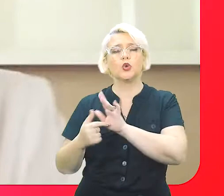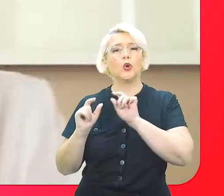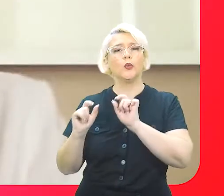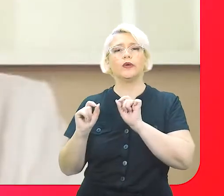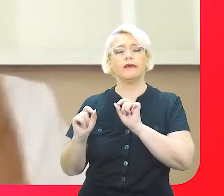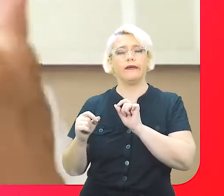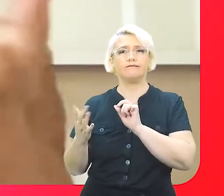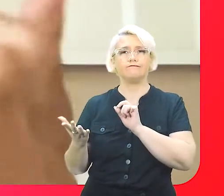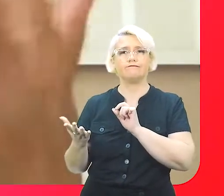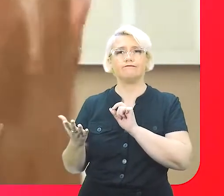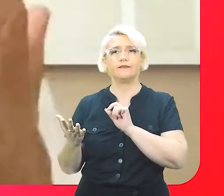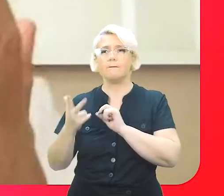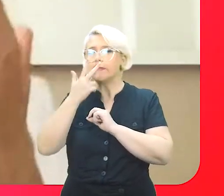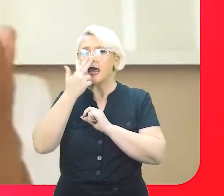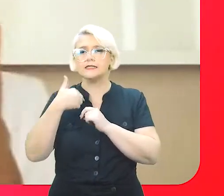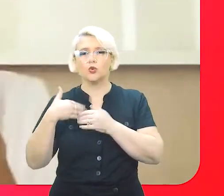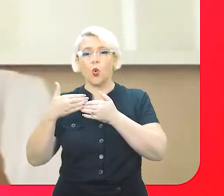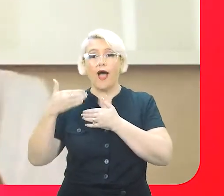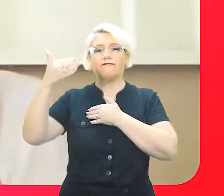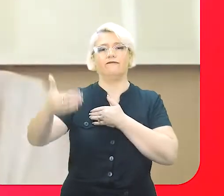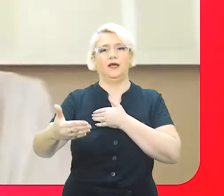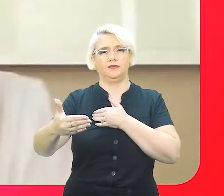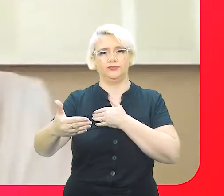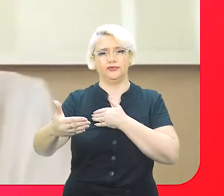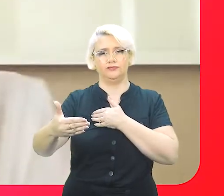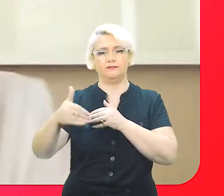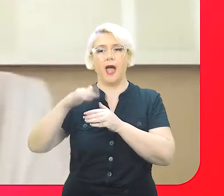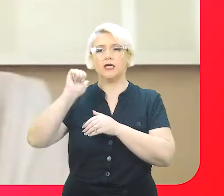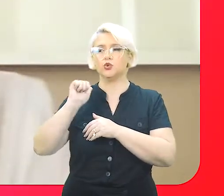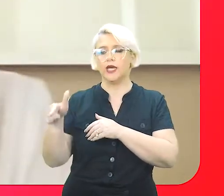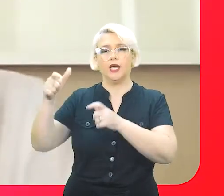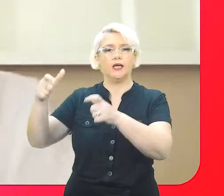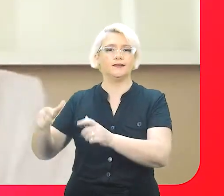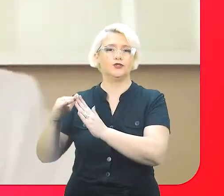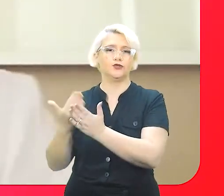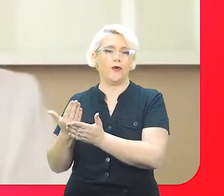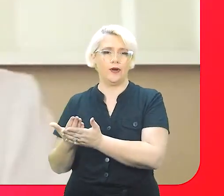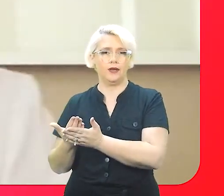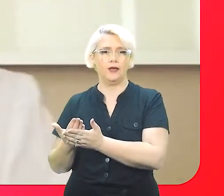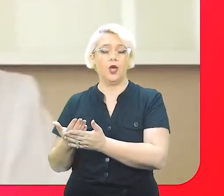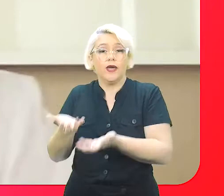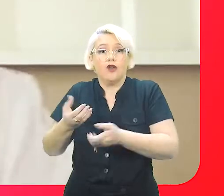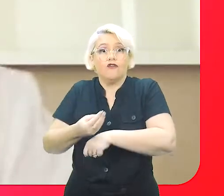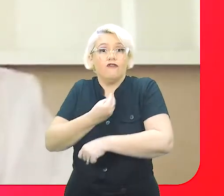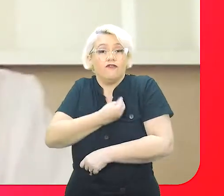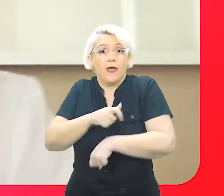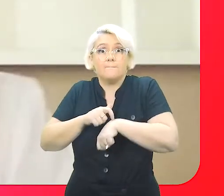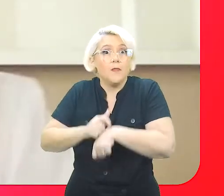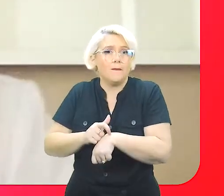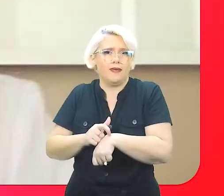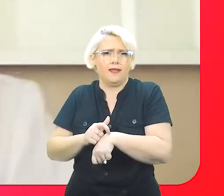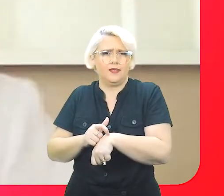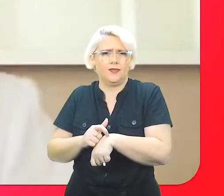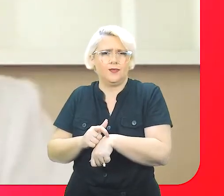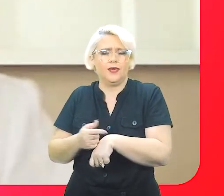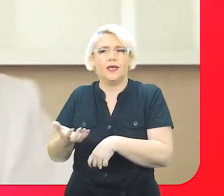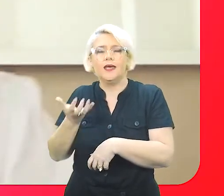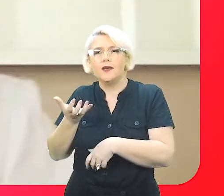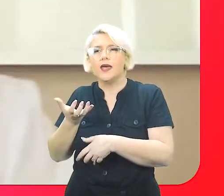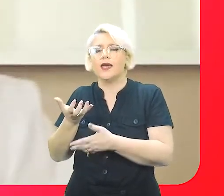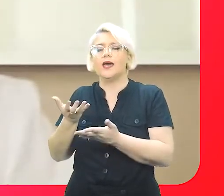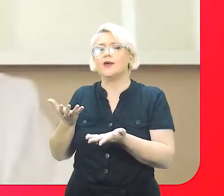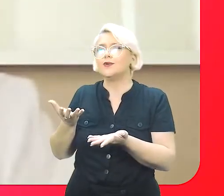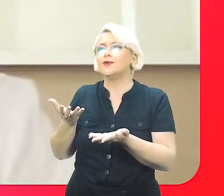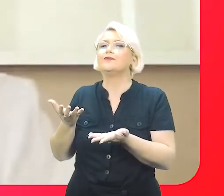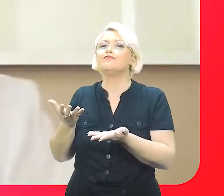O que está à frente, né? E mais, viver aquele momento. Sim. Aquilo que